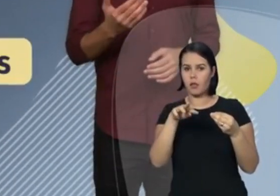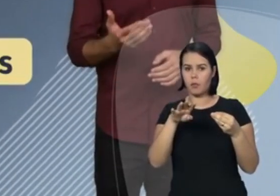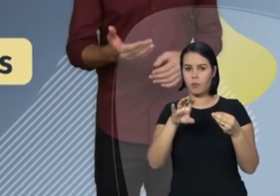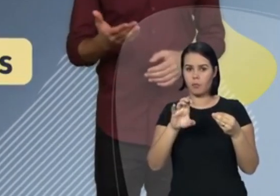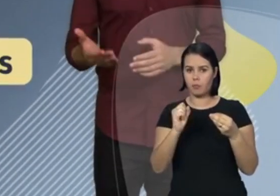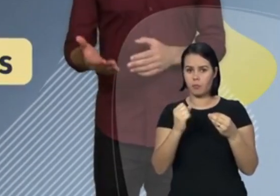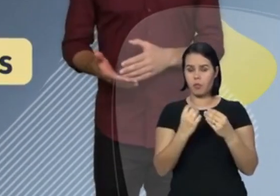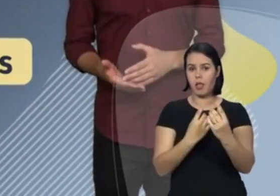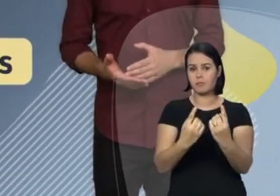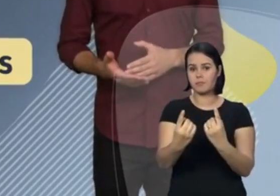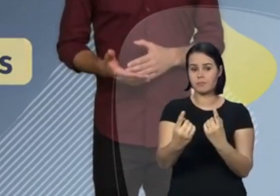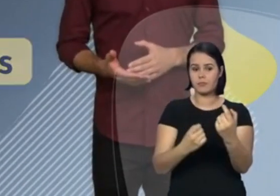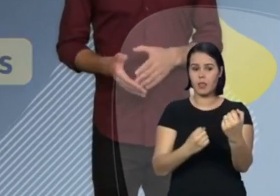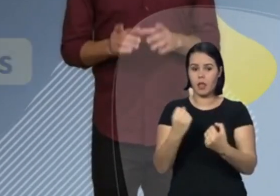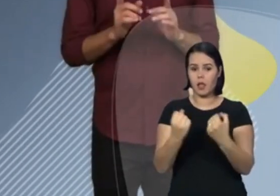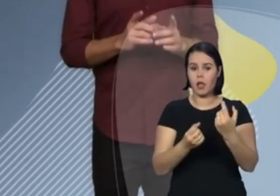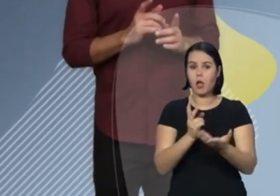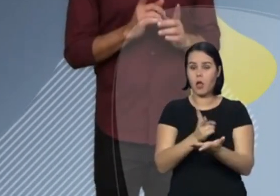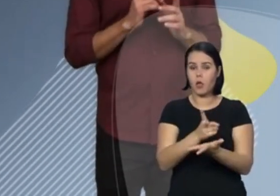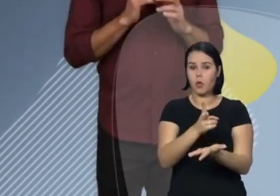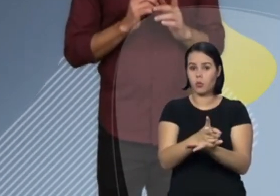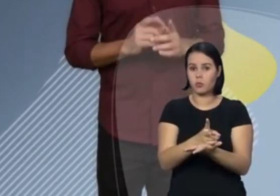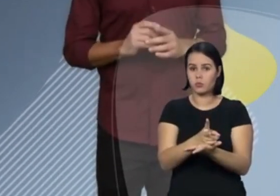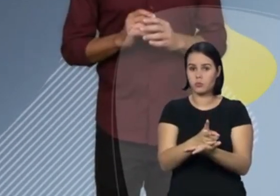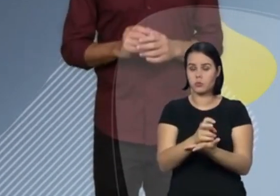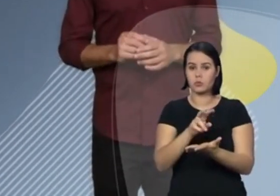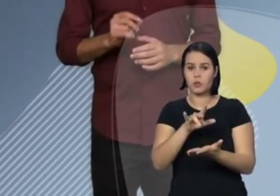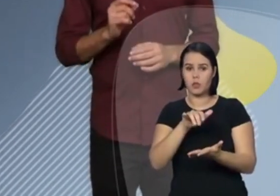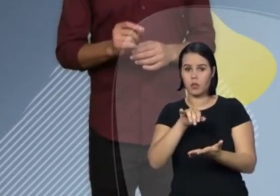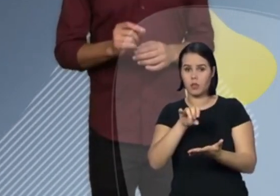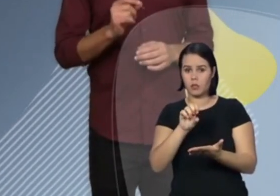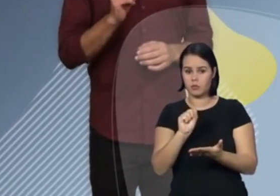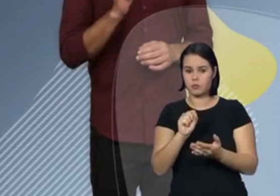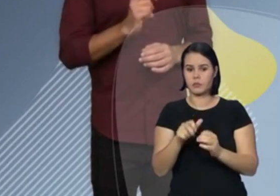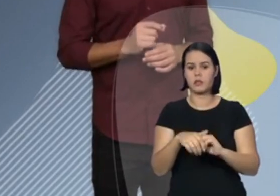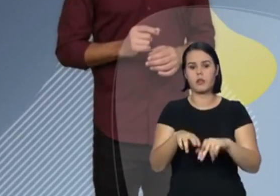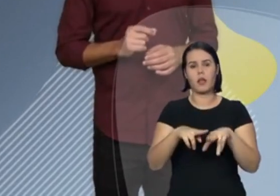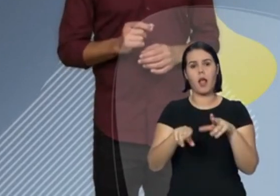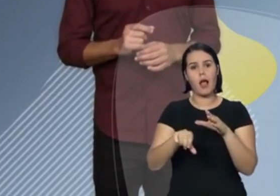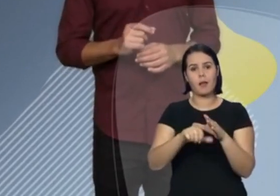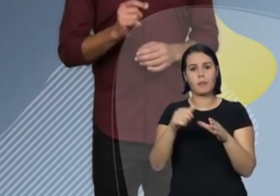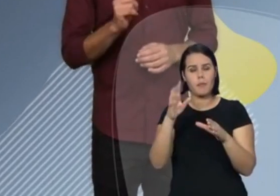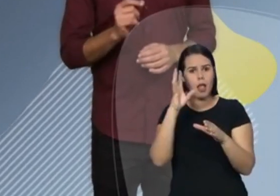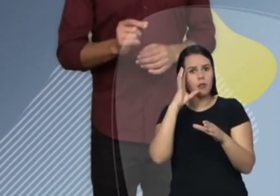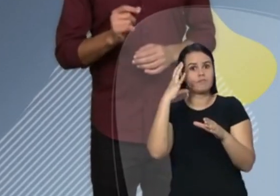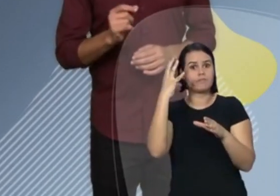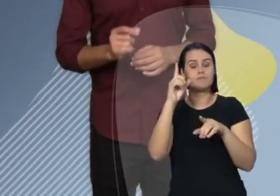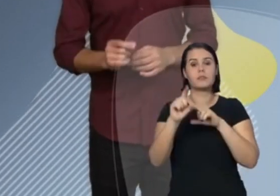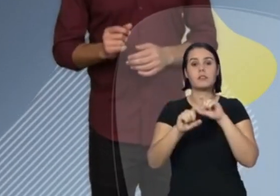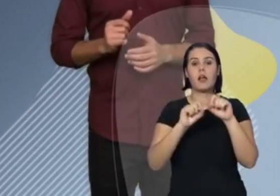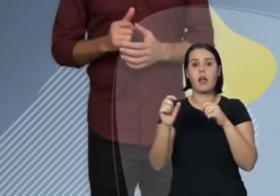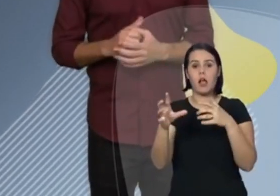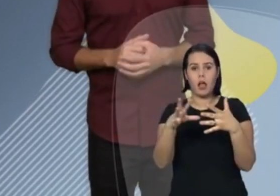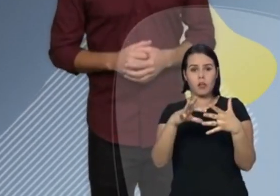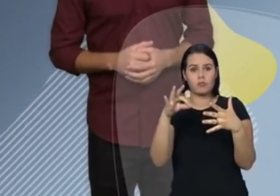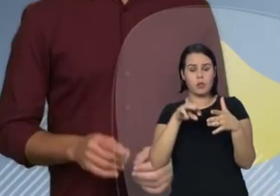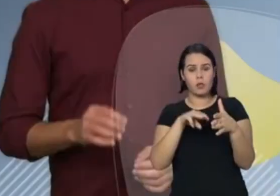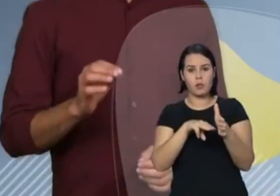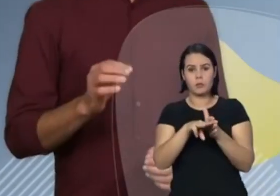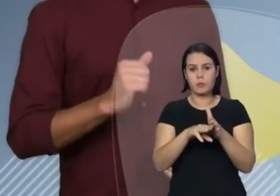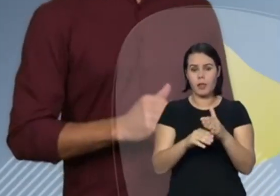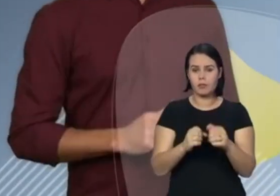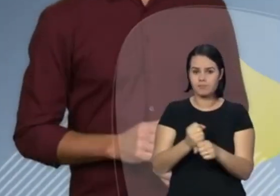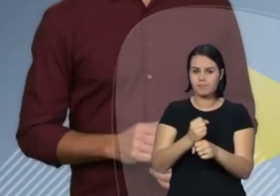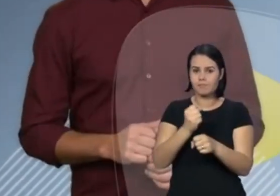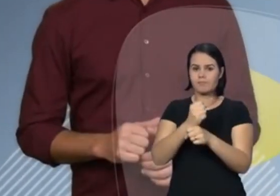dar continuidade às vias. E uma das primeiras e mais importantes decisões nesse processo é a escolha do método construtivo.